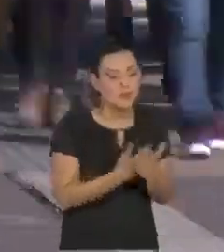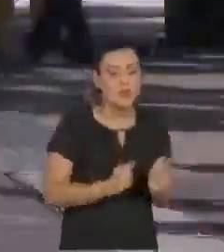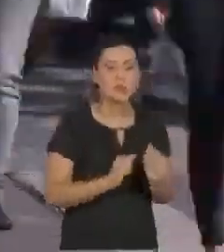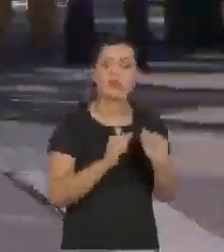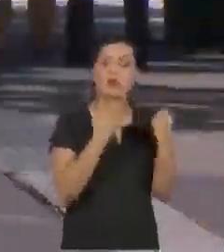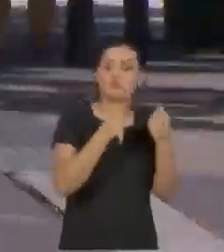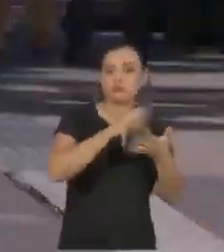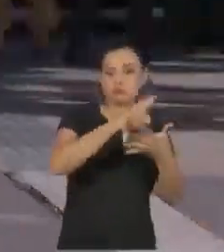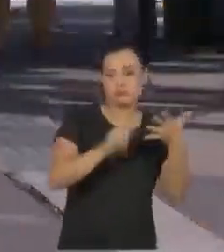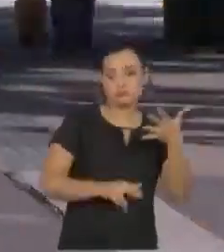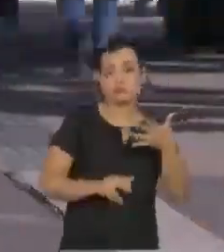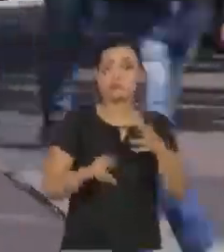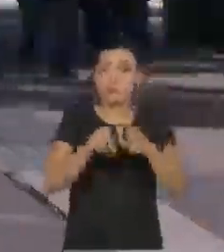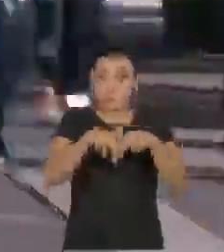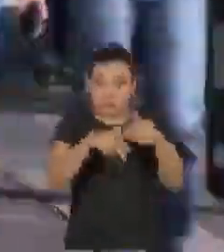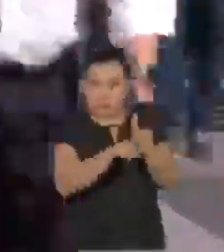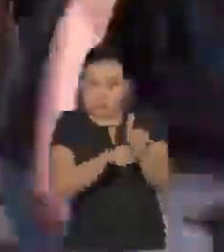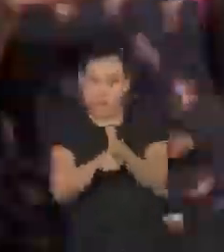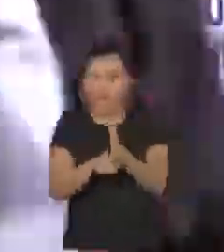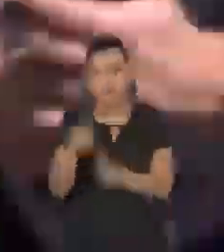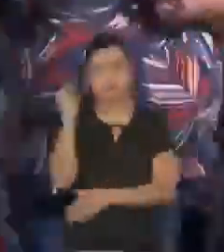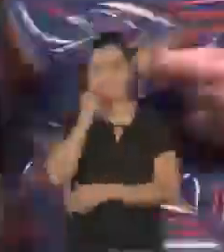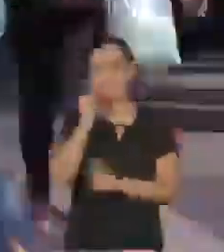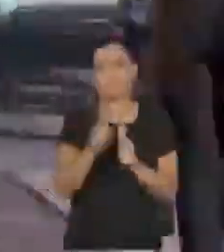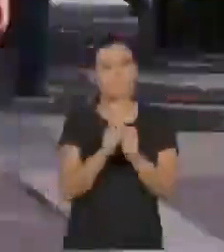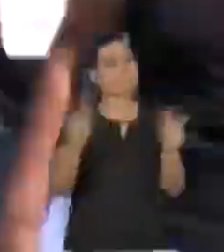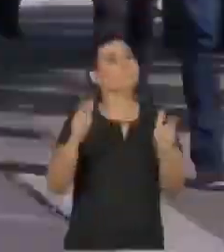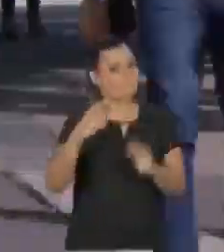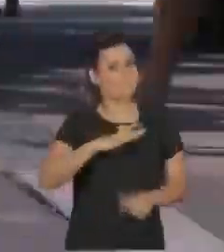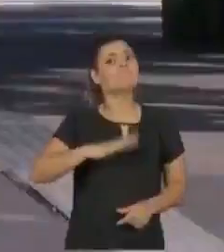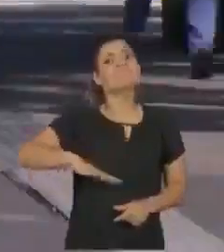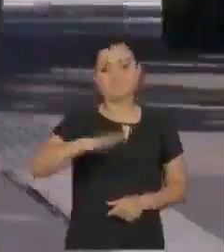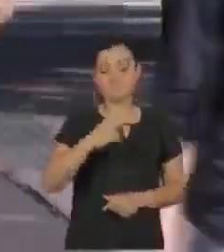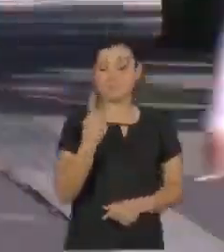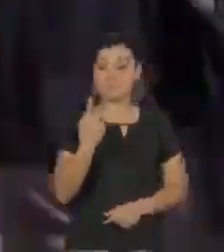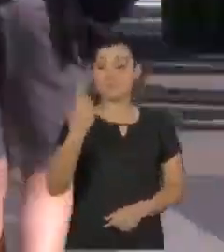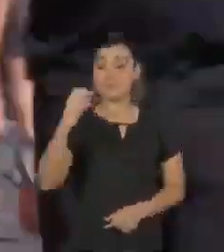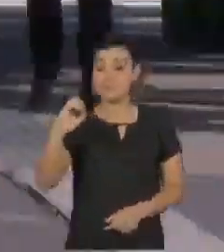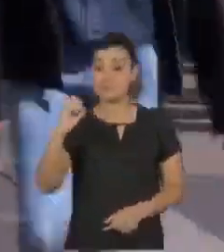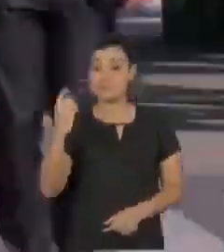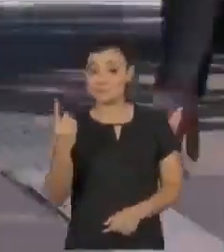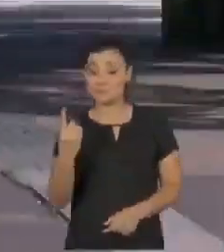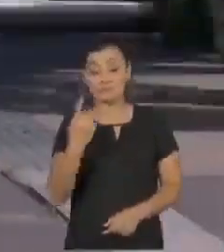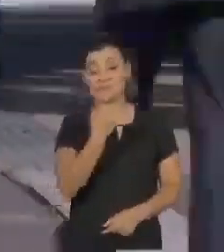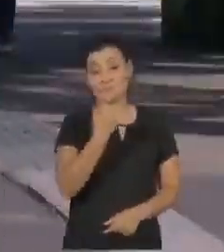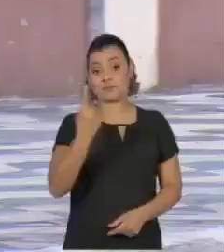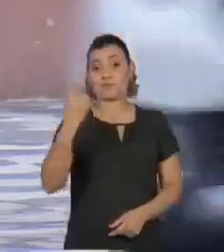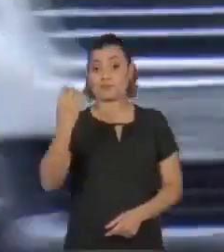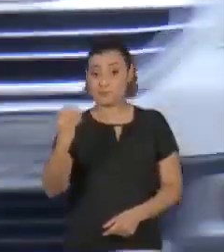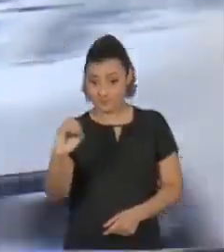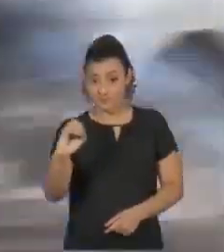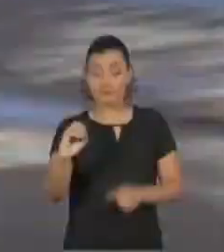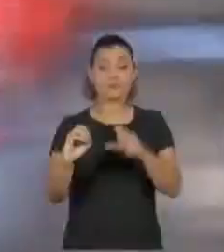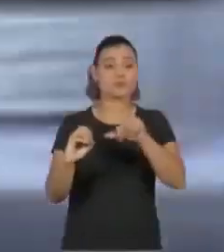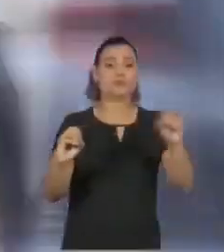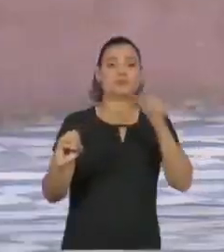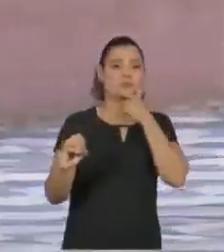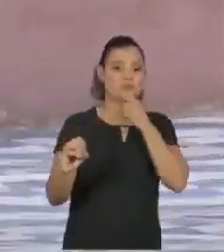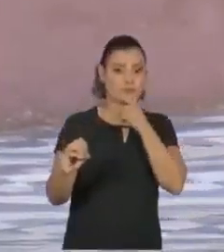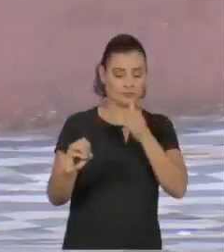O estudo também aponta que as mulheres são maioria na cidade, 110 para cada 100 homens, e que a partir